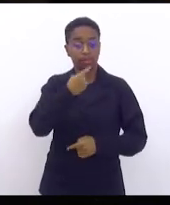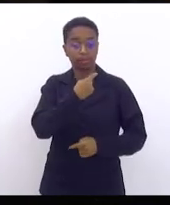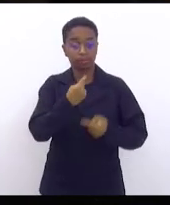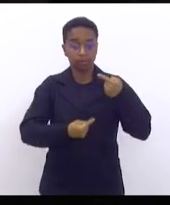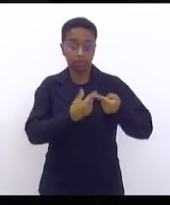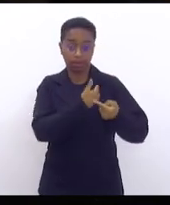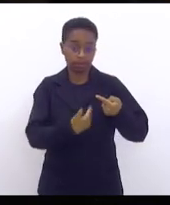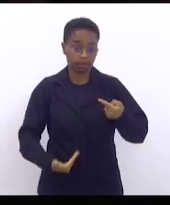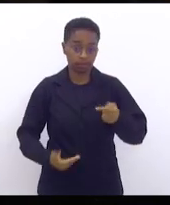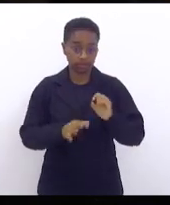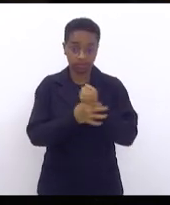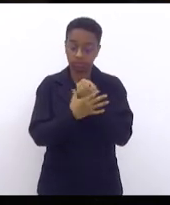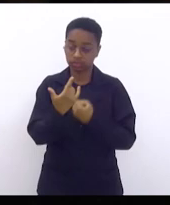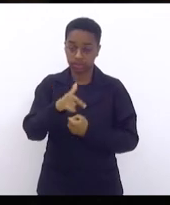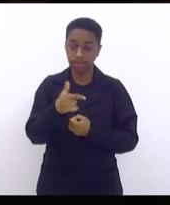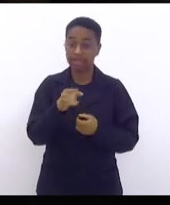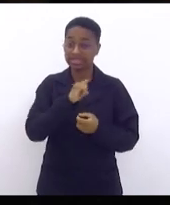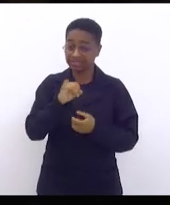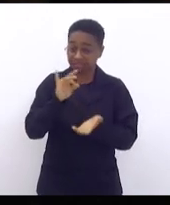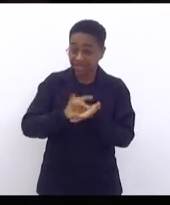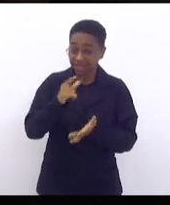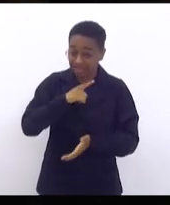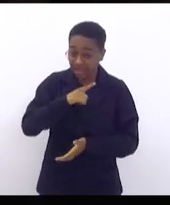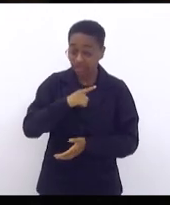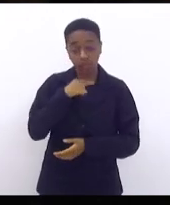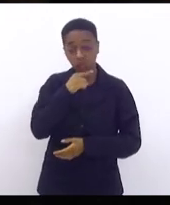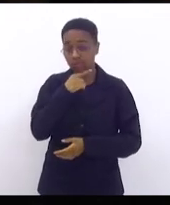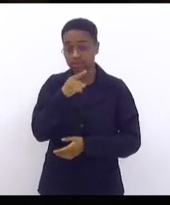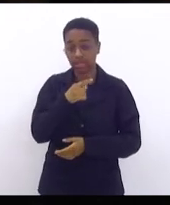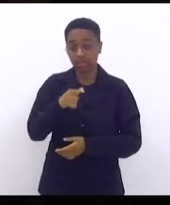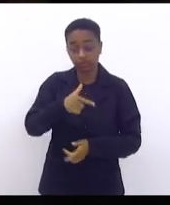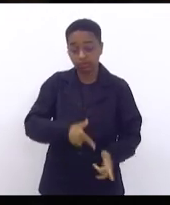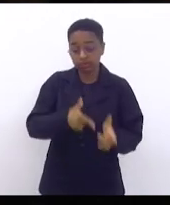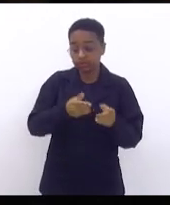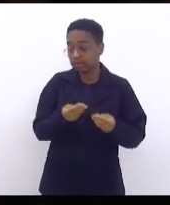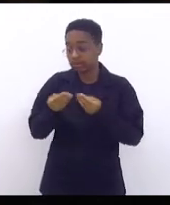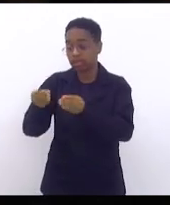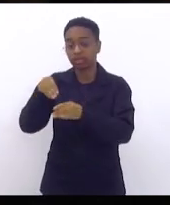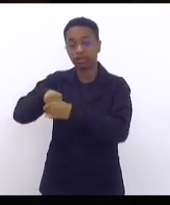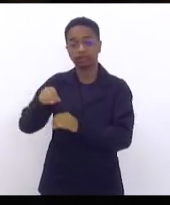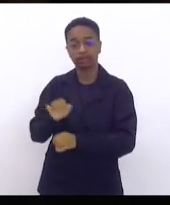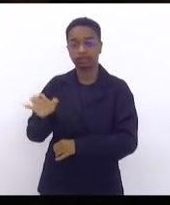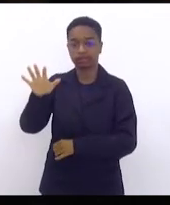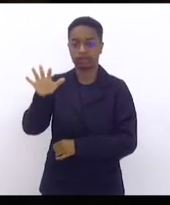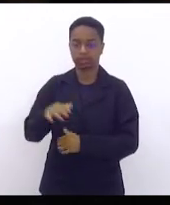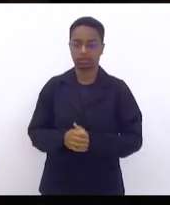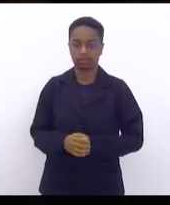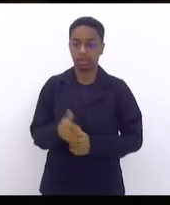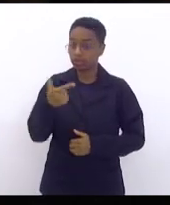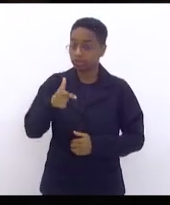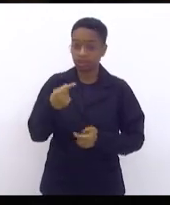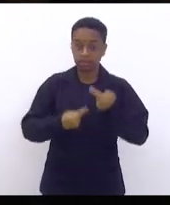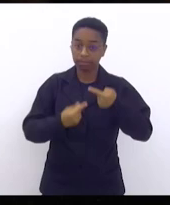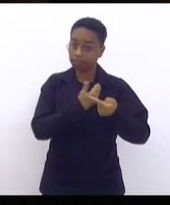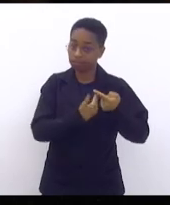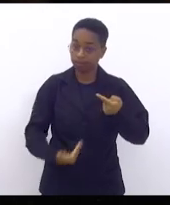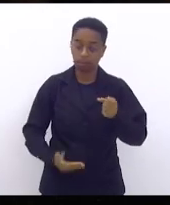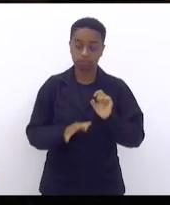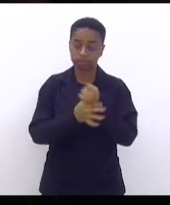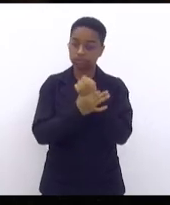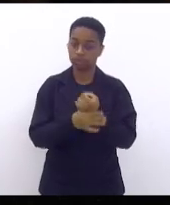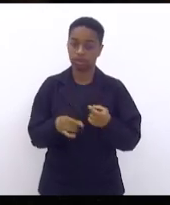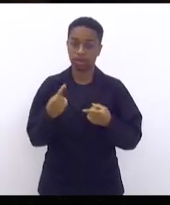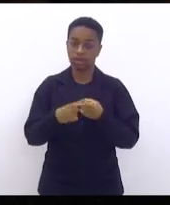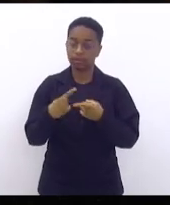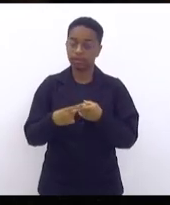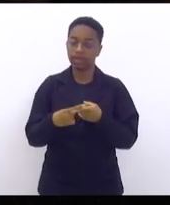segurança. Se existisse, fuzil nenhum entrava dentro da favela. Não existe política pública de segurança que